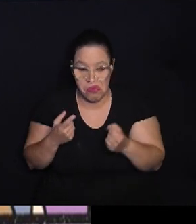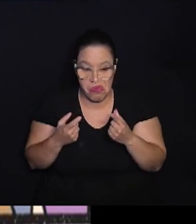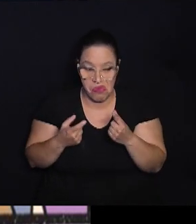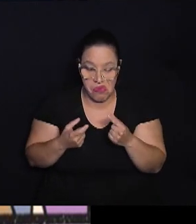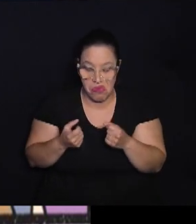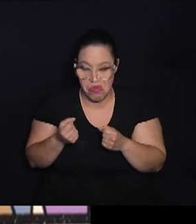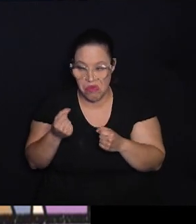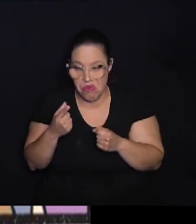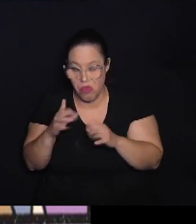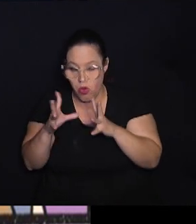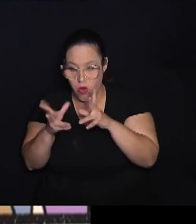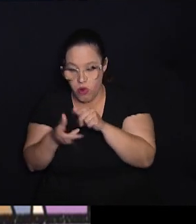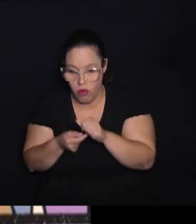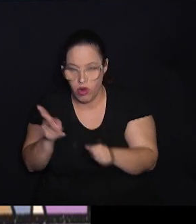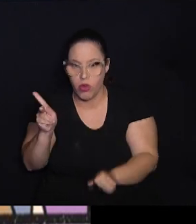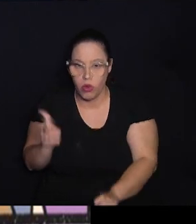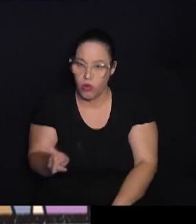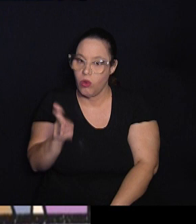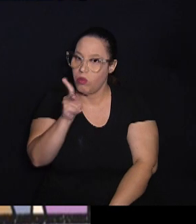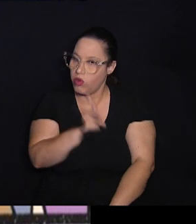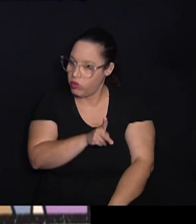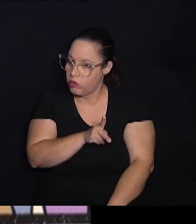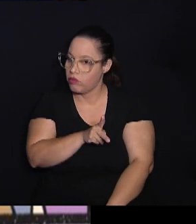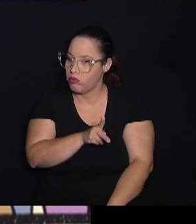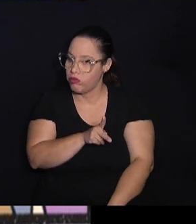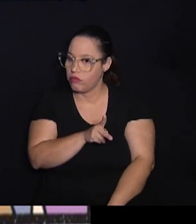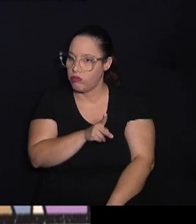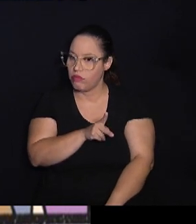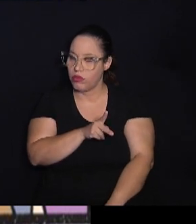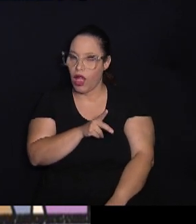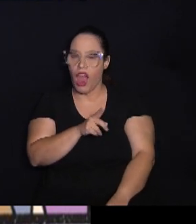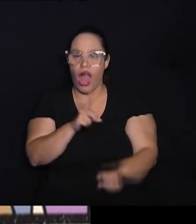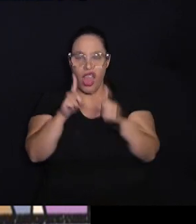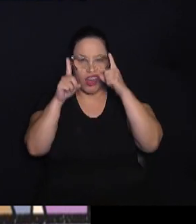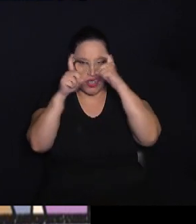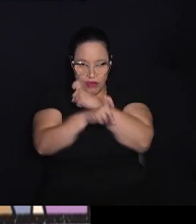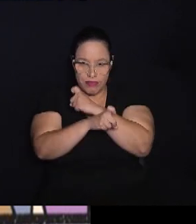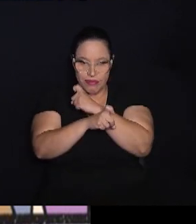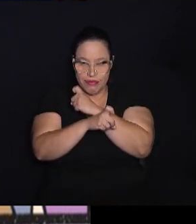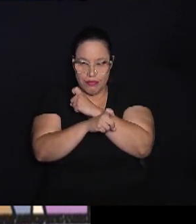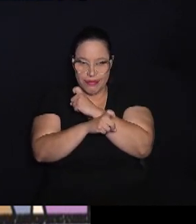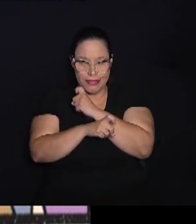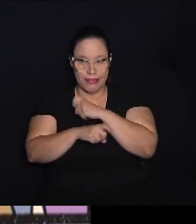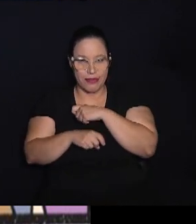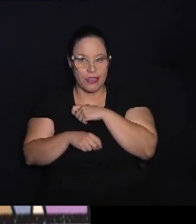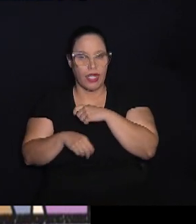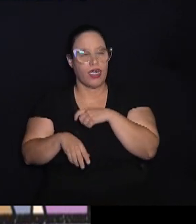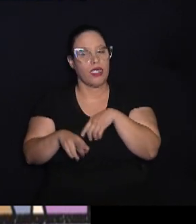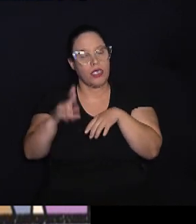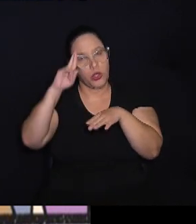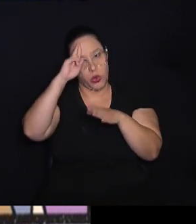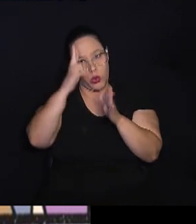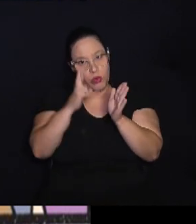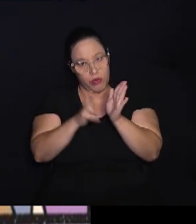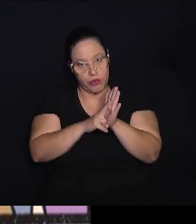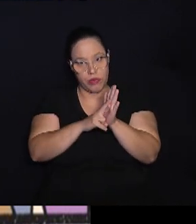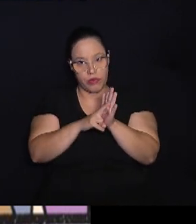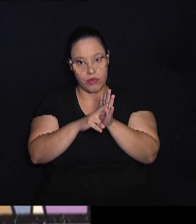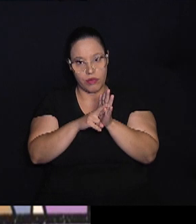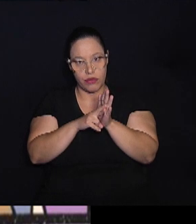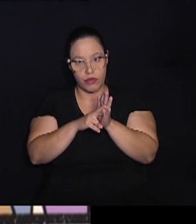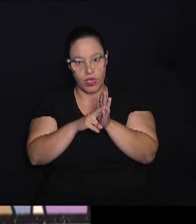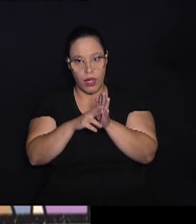do professor né e me fizeram tipo um desafio ali aí eu peguei falei minha referência para universo escolar é uma